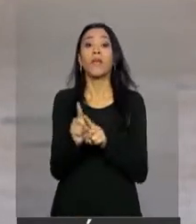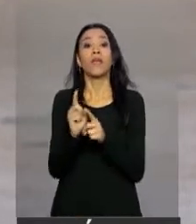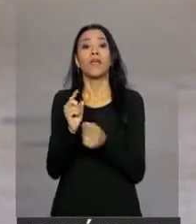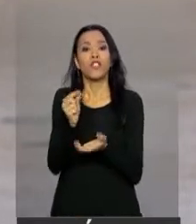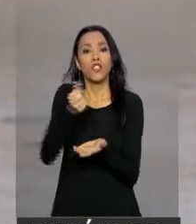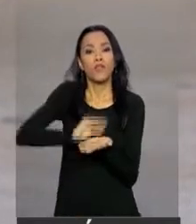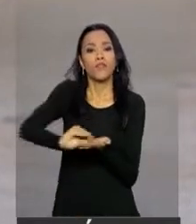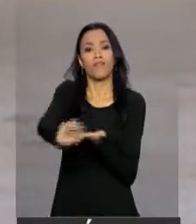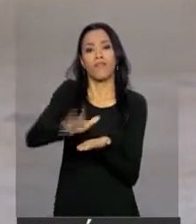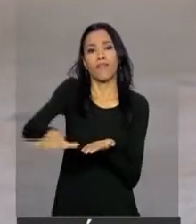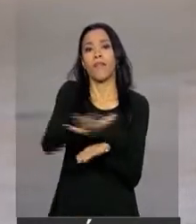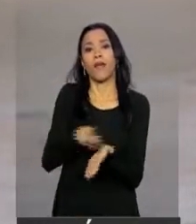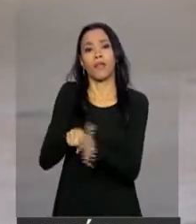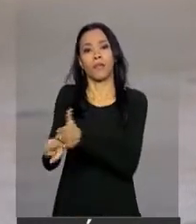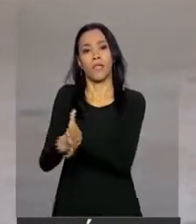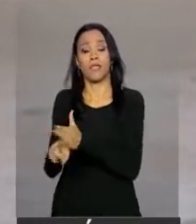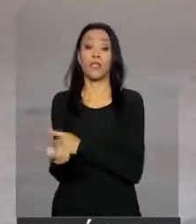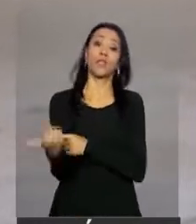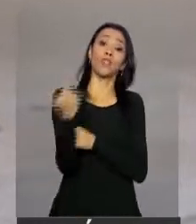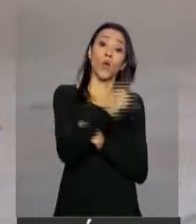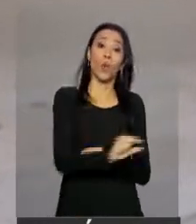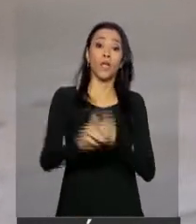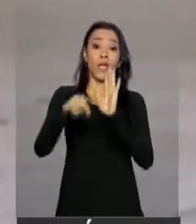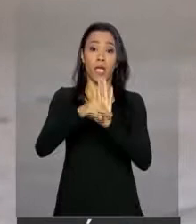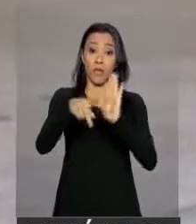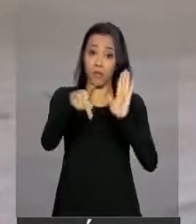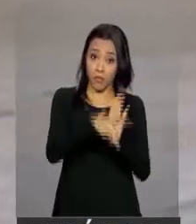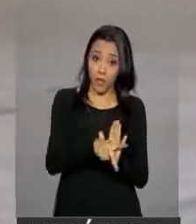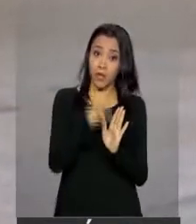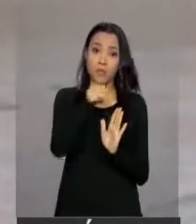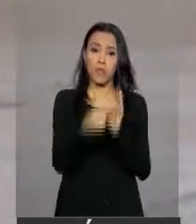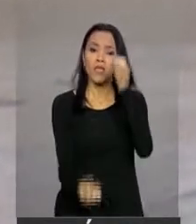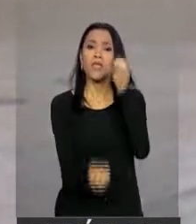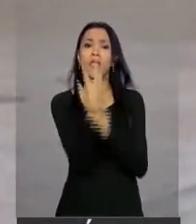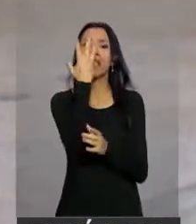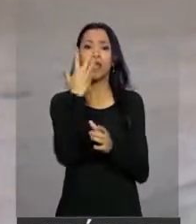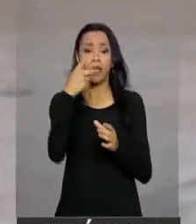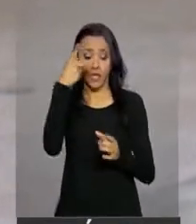e também a medida provisória sobre o controle de dopagem, que cria a